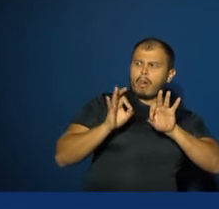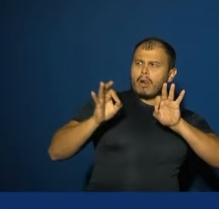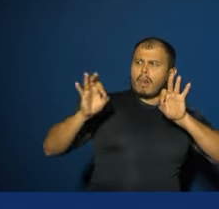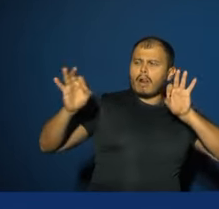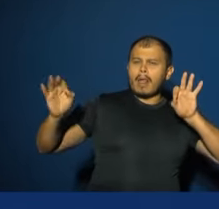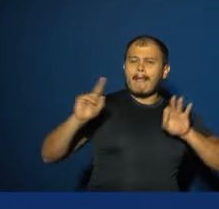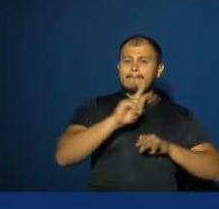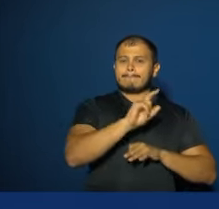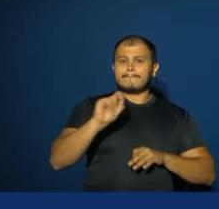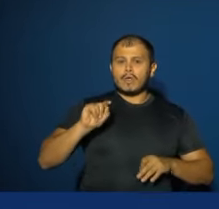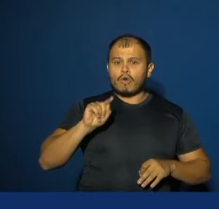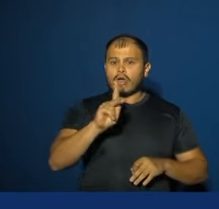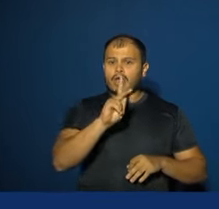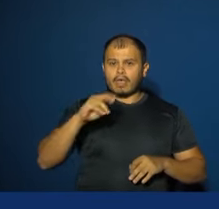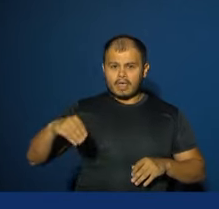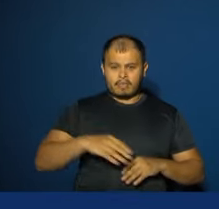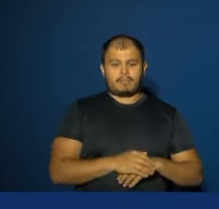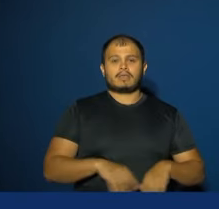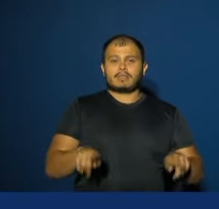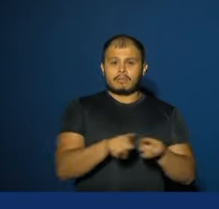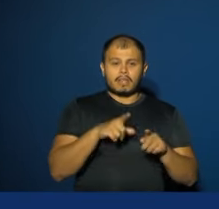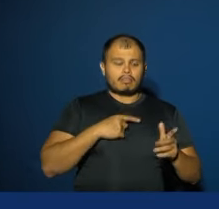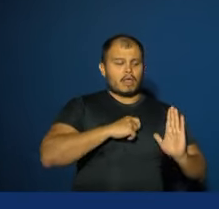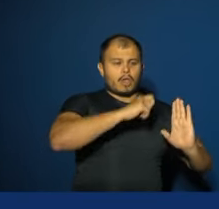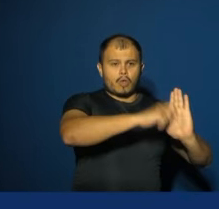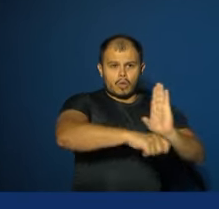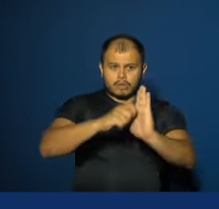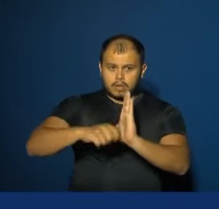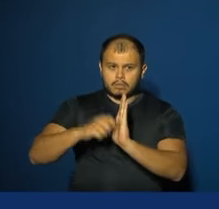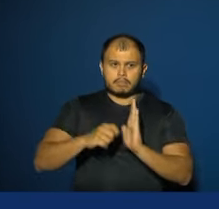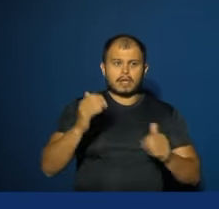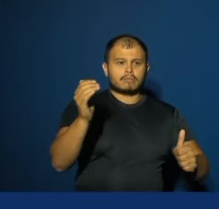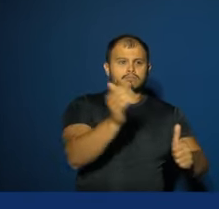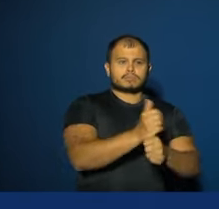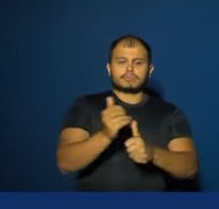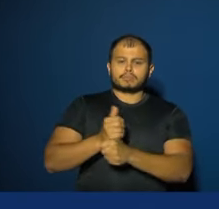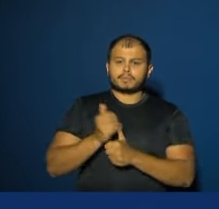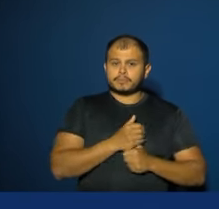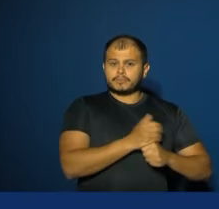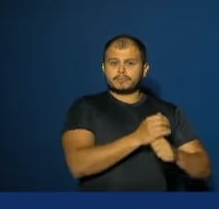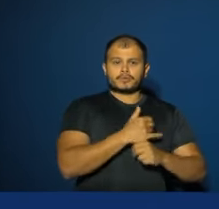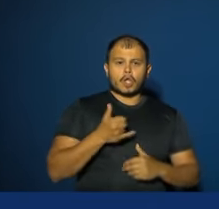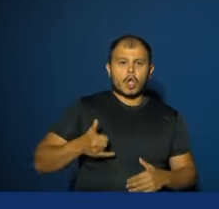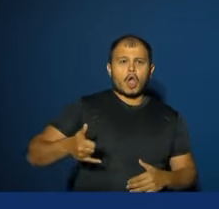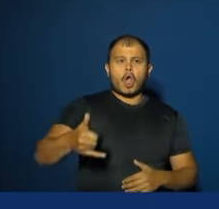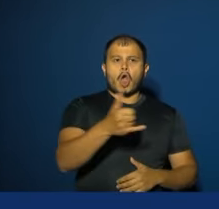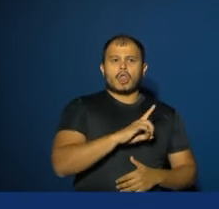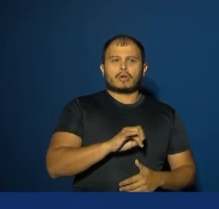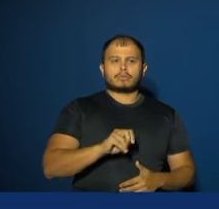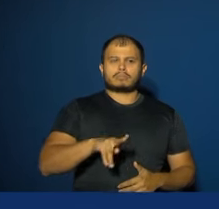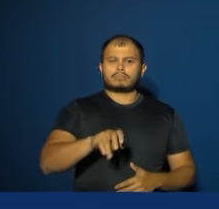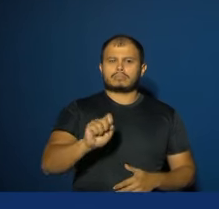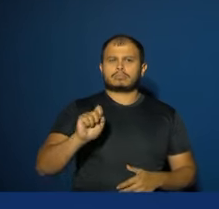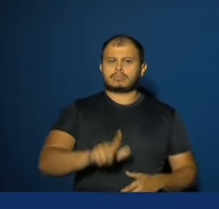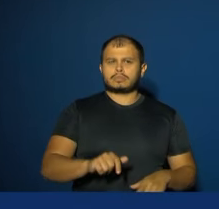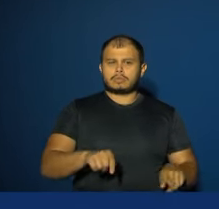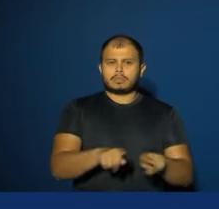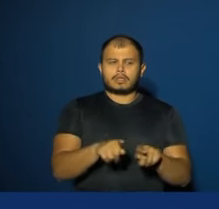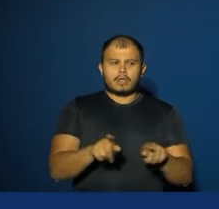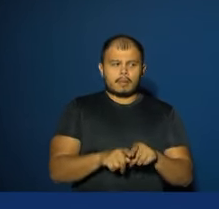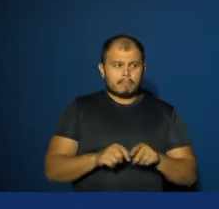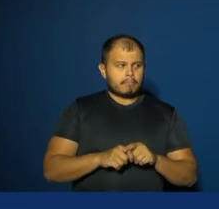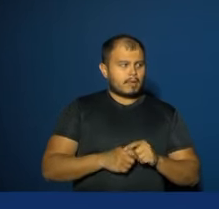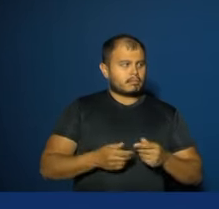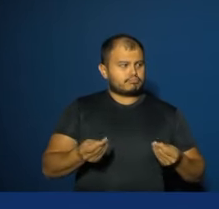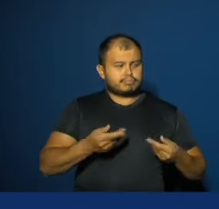Azulão. Temos contratos para substituir a utilização de diesel e de óleo combustível em